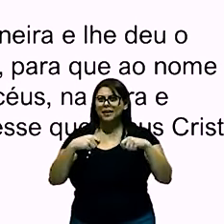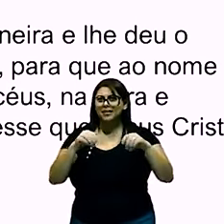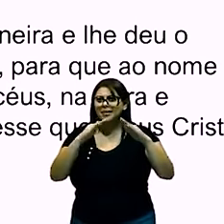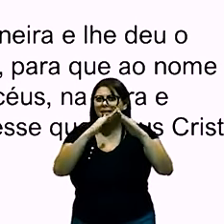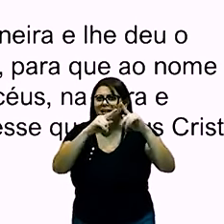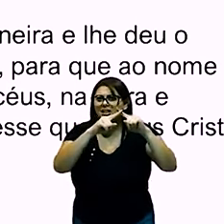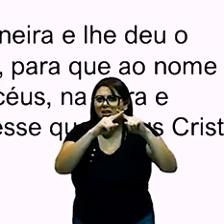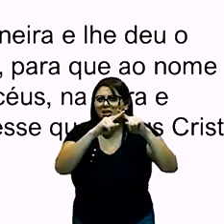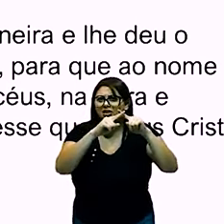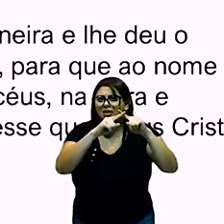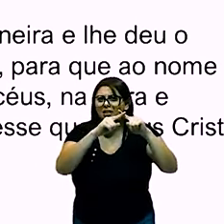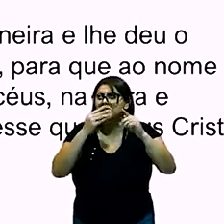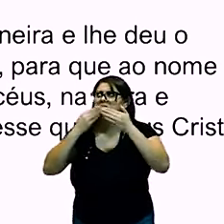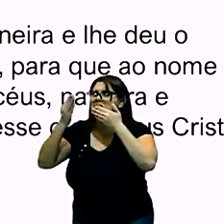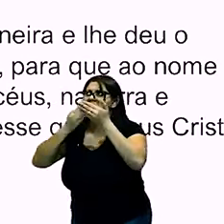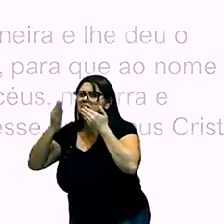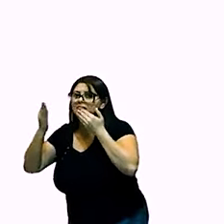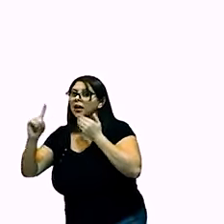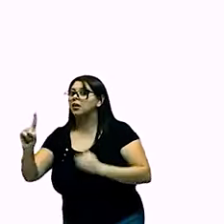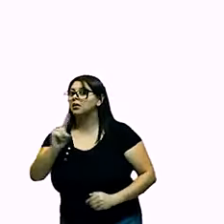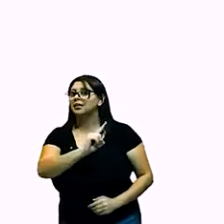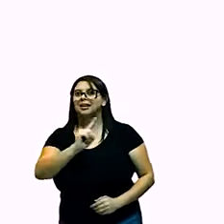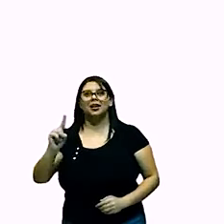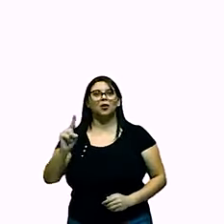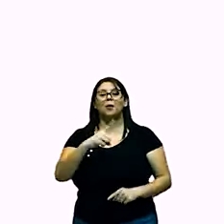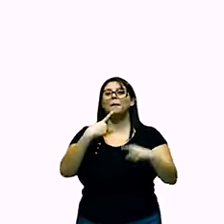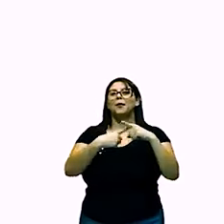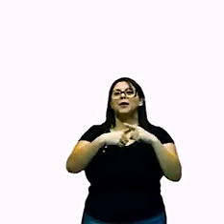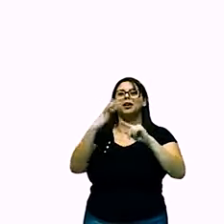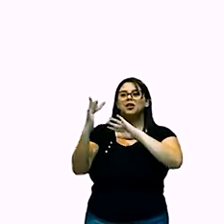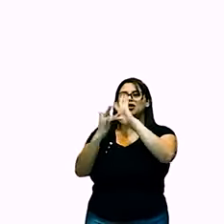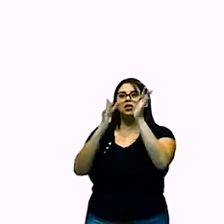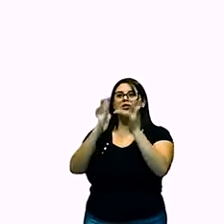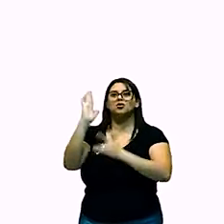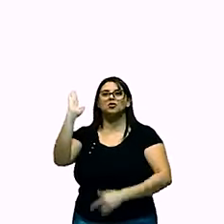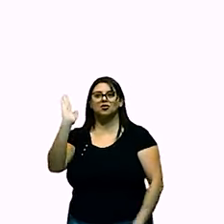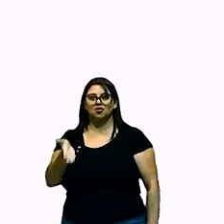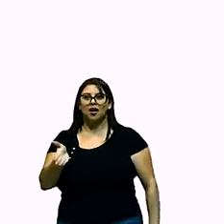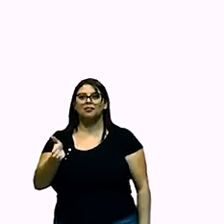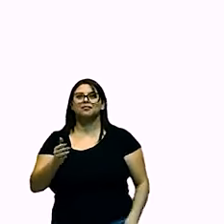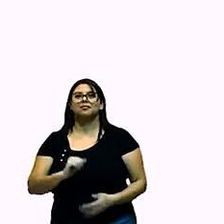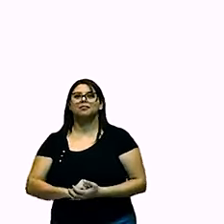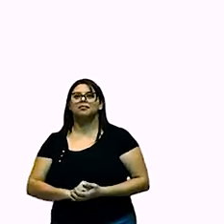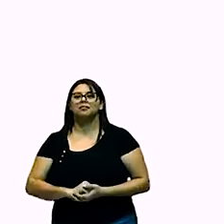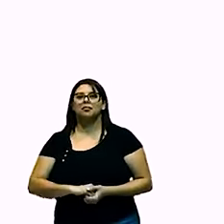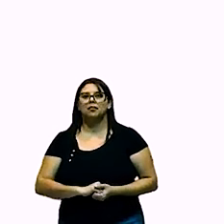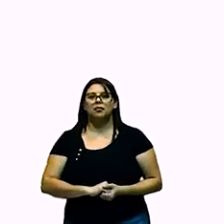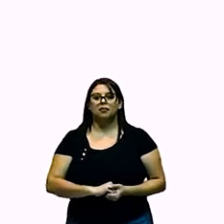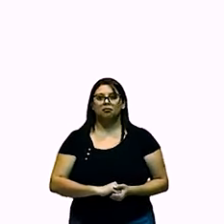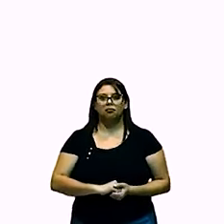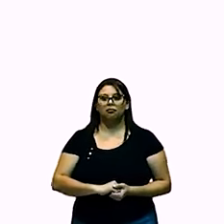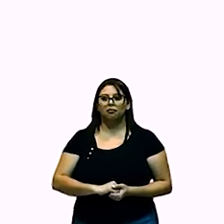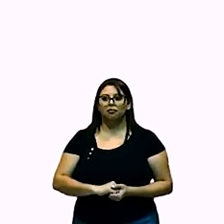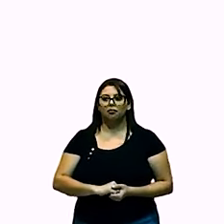o nosso Redentor que é Cristo, fez isto por nós. Vamos para o quarto pilar da reforma. E